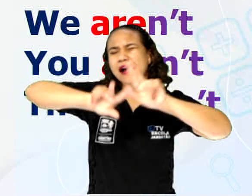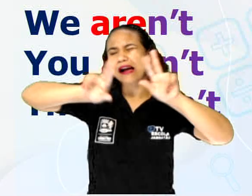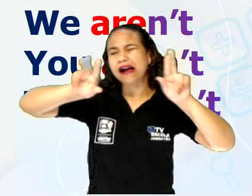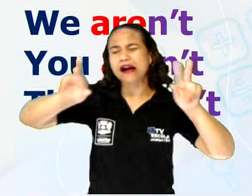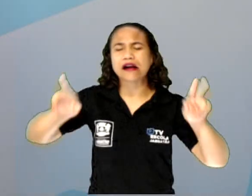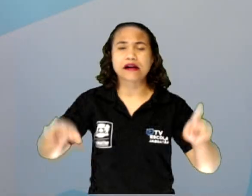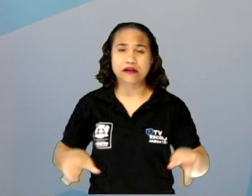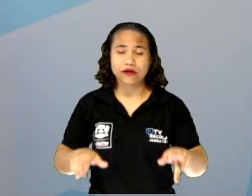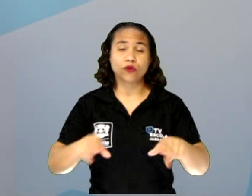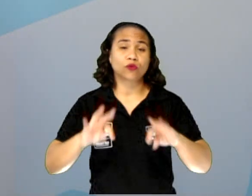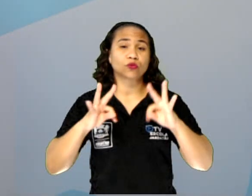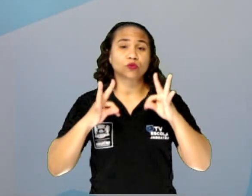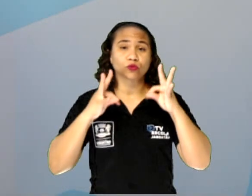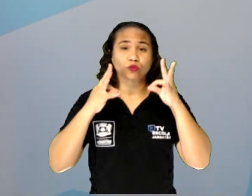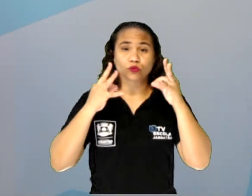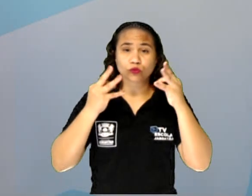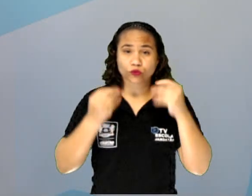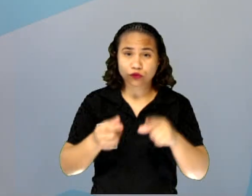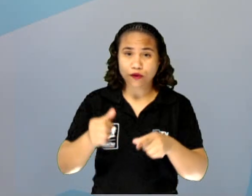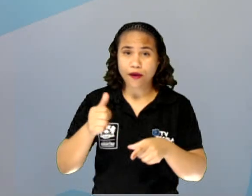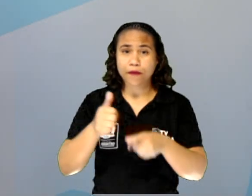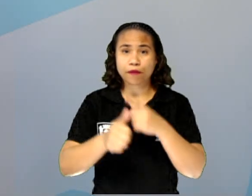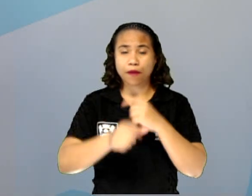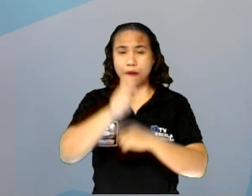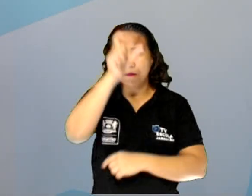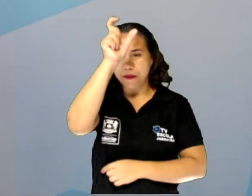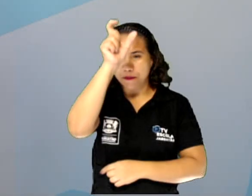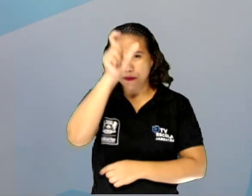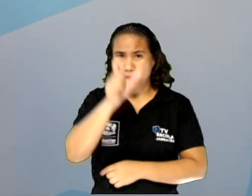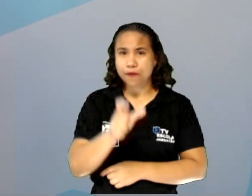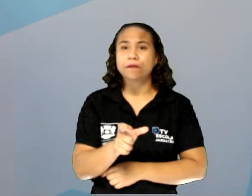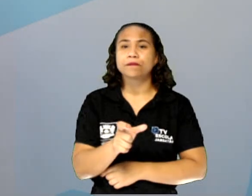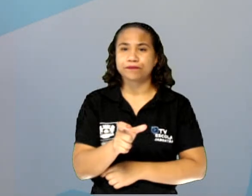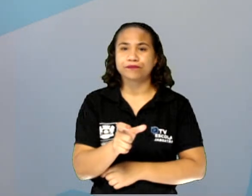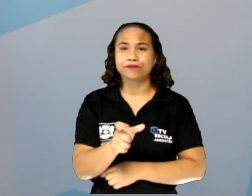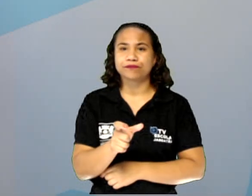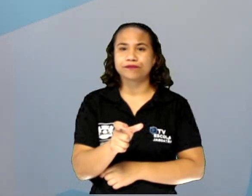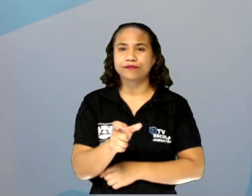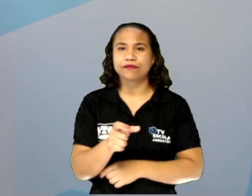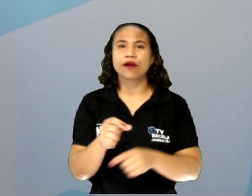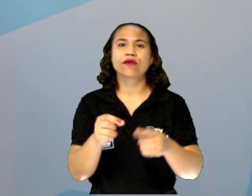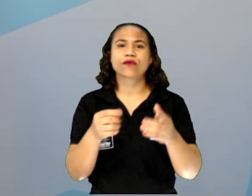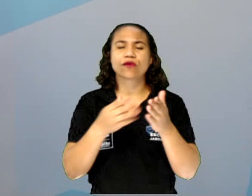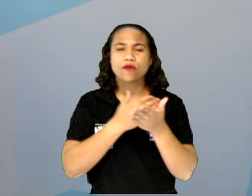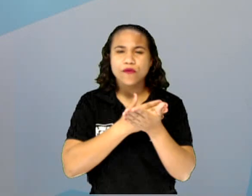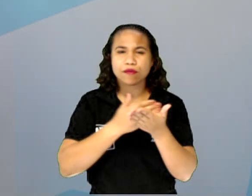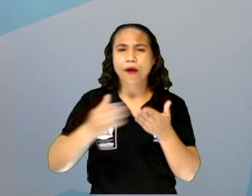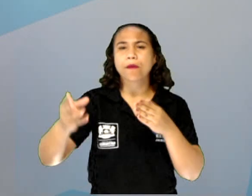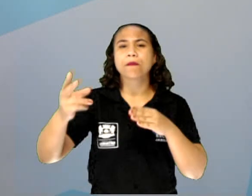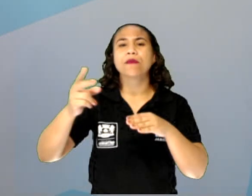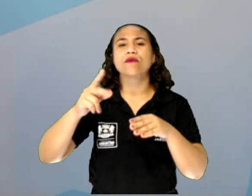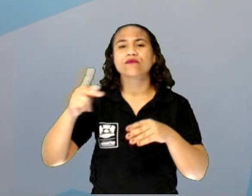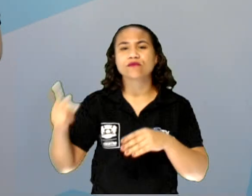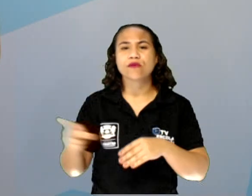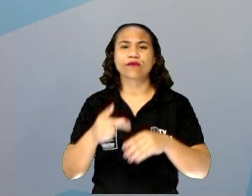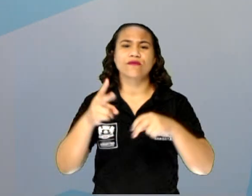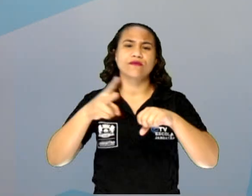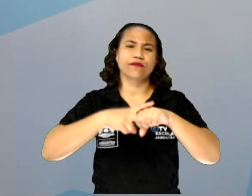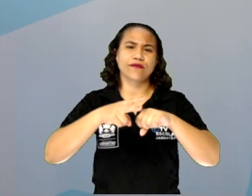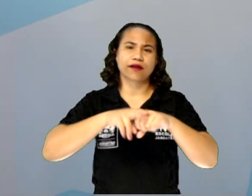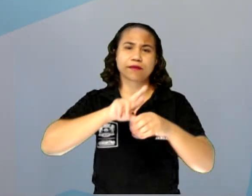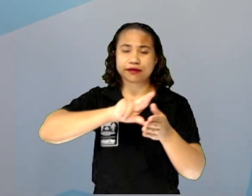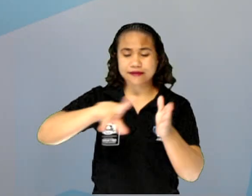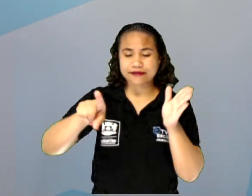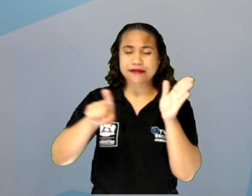Tá aqui a primeira coluna, vocês estão vendo o pronome, verbo e a negação, todos três escritos.